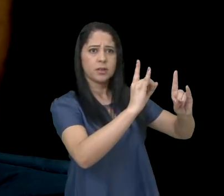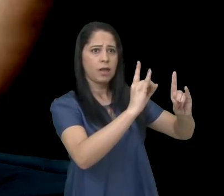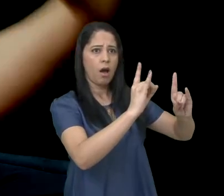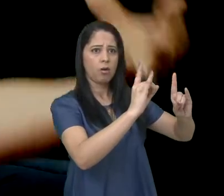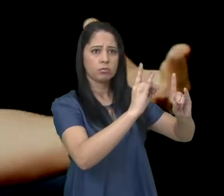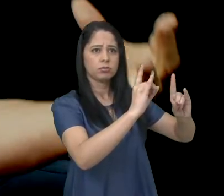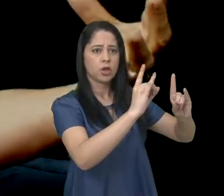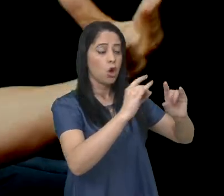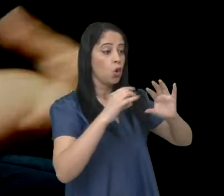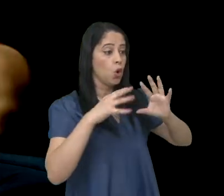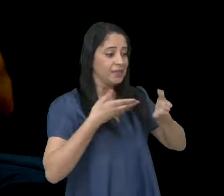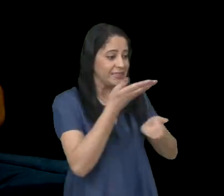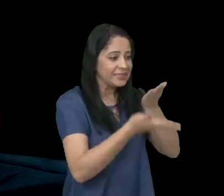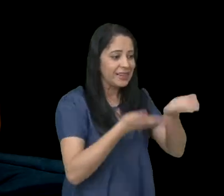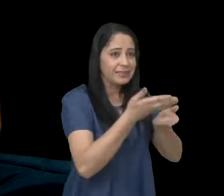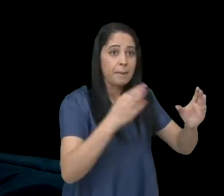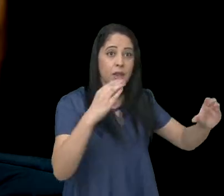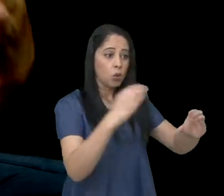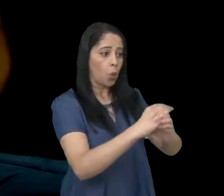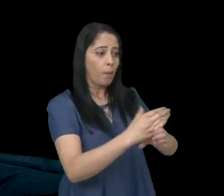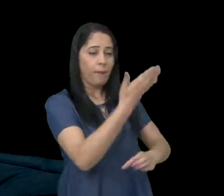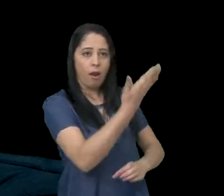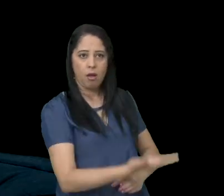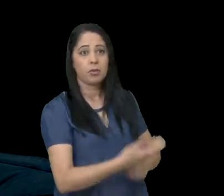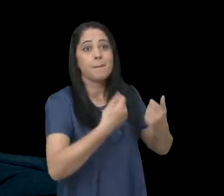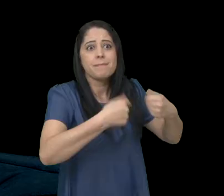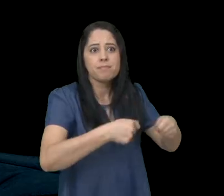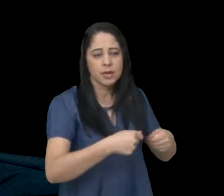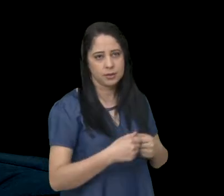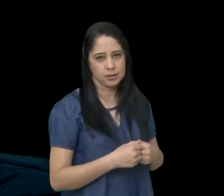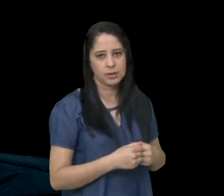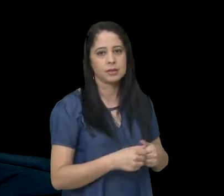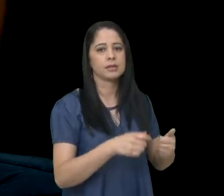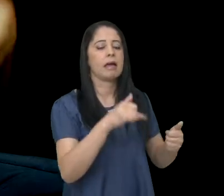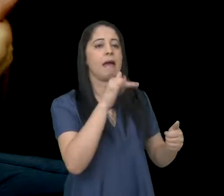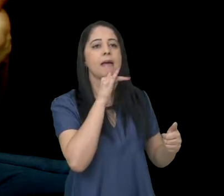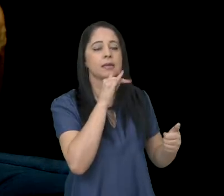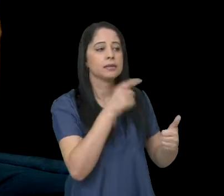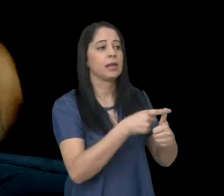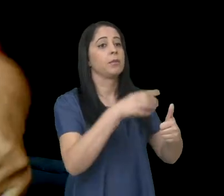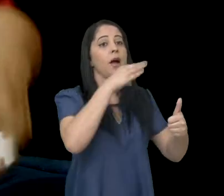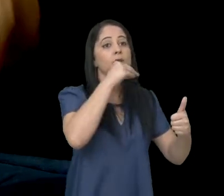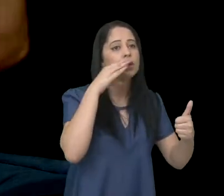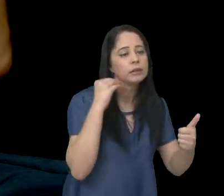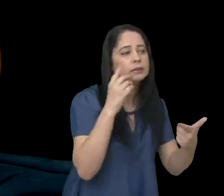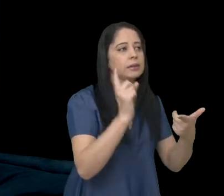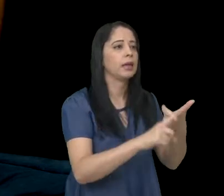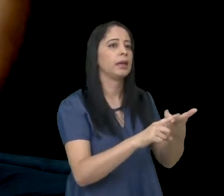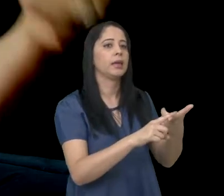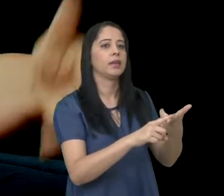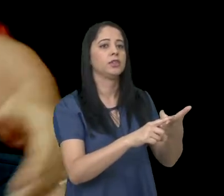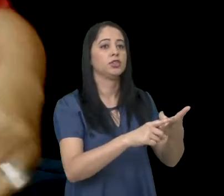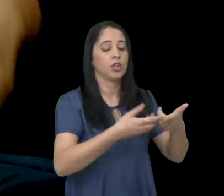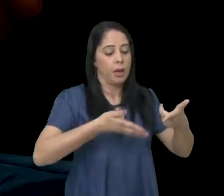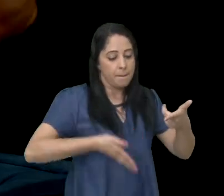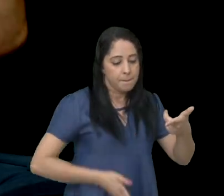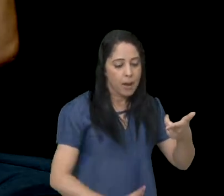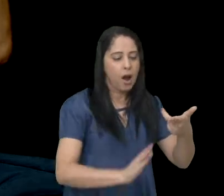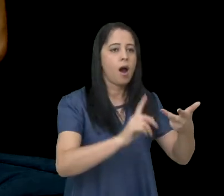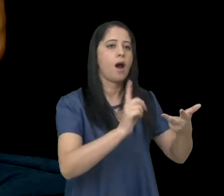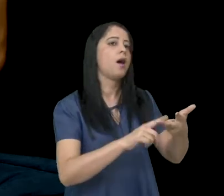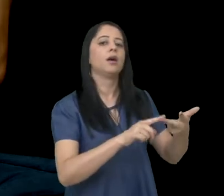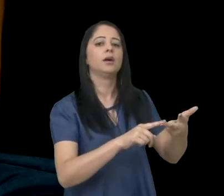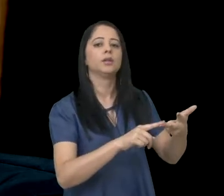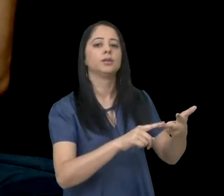no mesmo espaço, desde a questão do adolescente, do parto, da